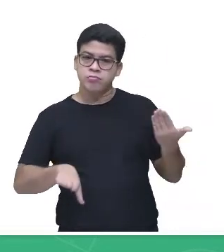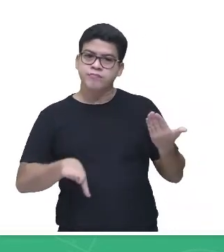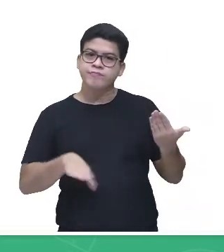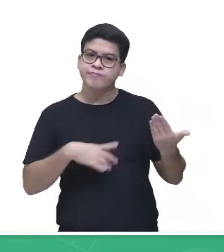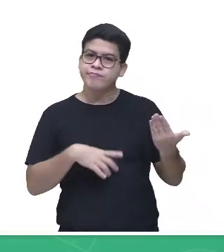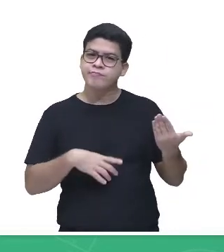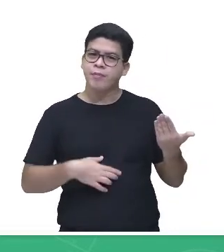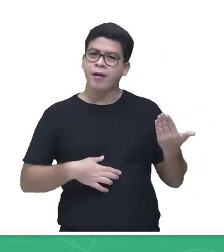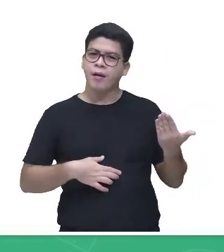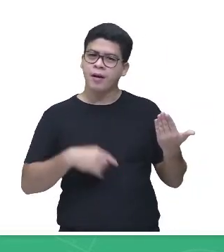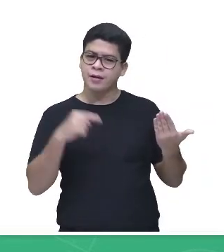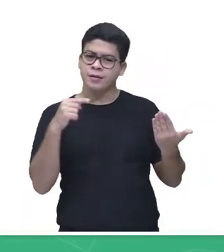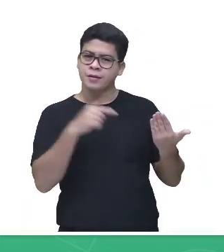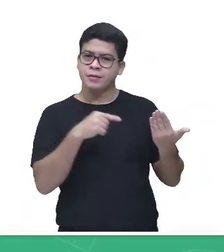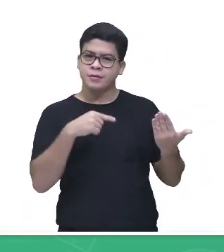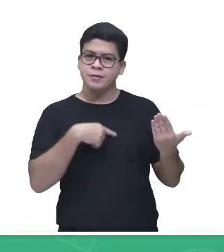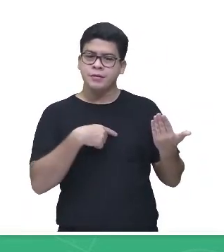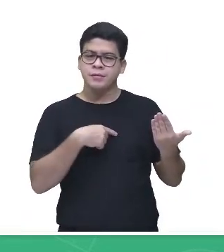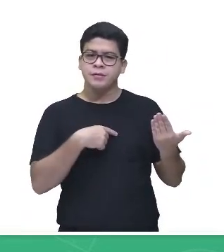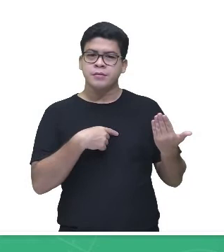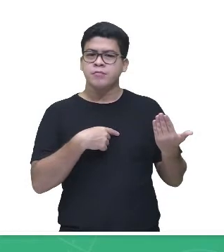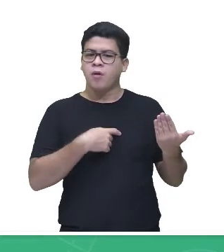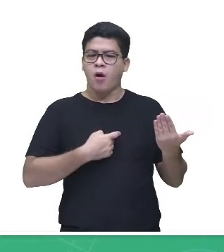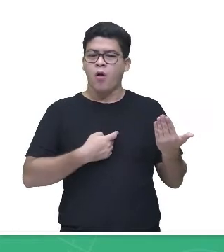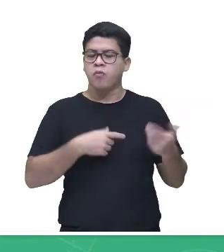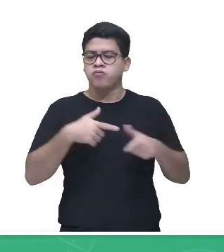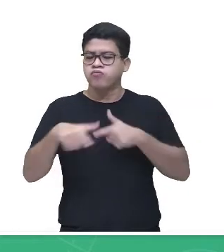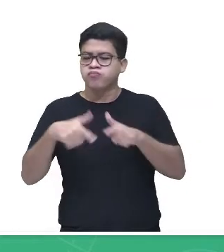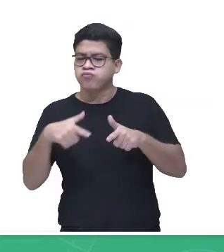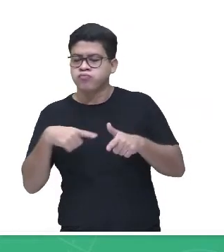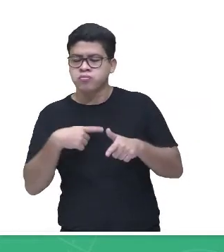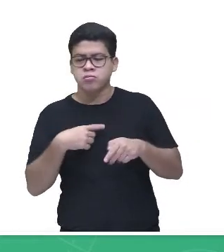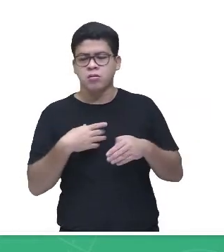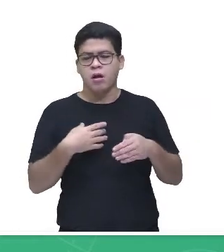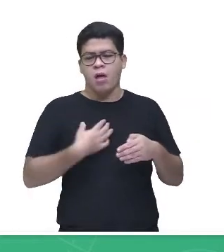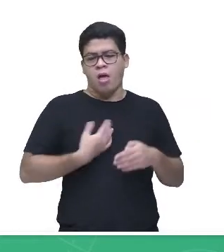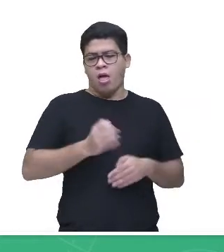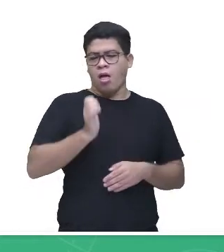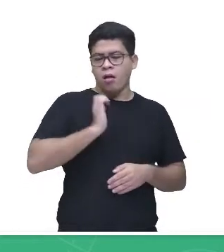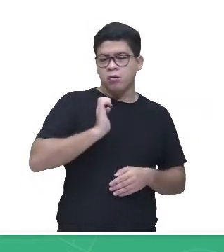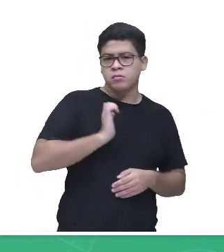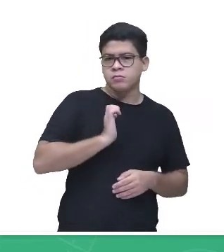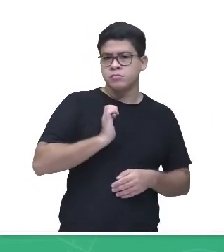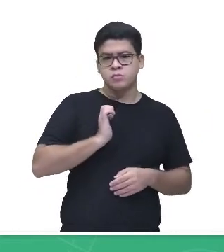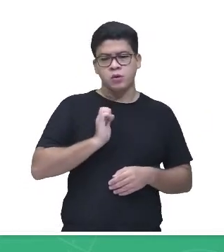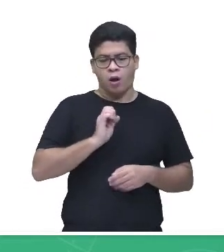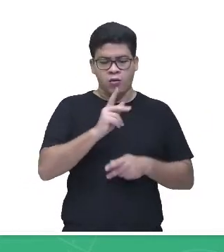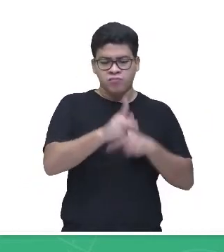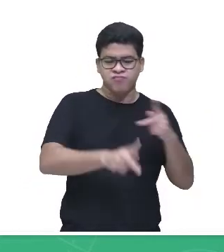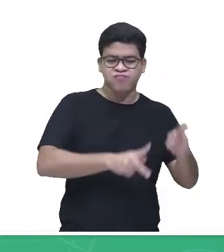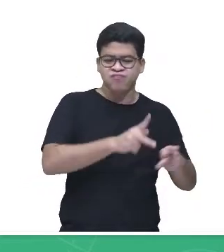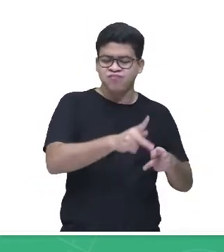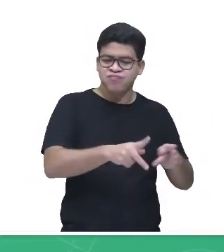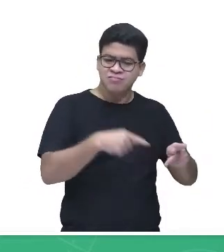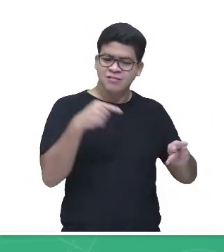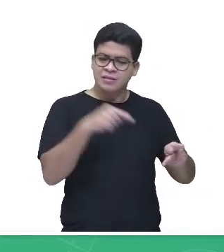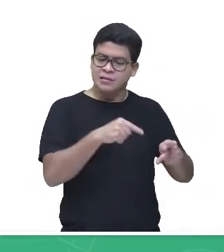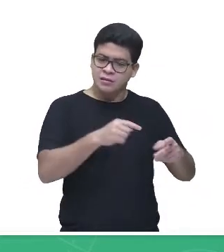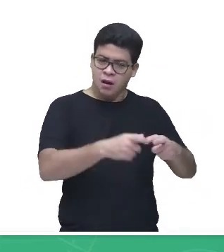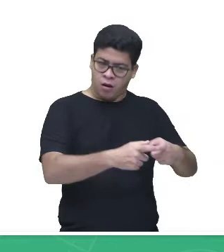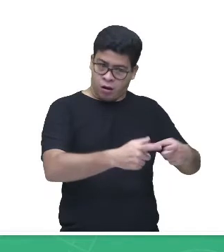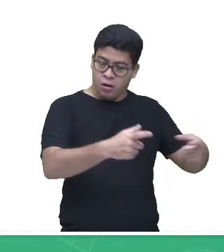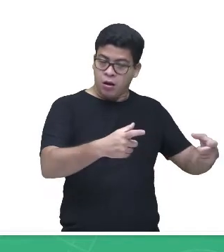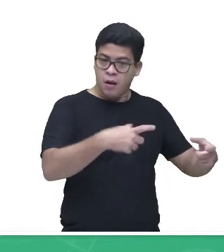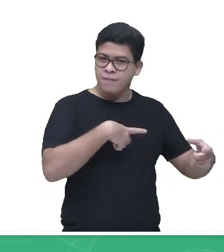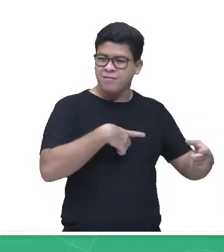a educação não atingiu os servos, atingiu outros grupos, como os burgueses, mas não atingia propriamente a população em si.